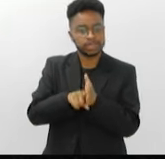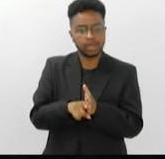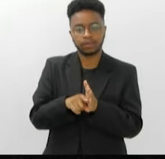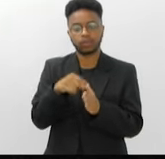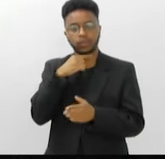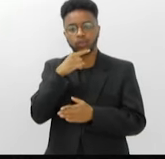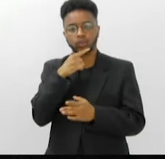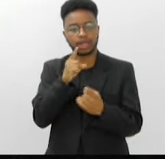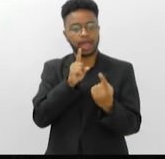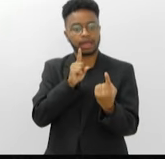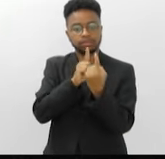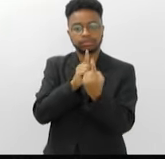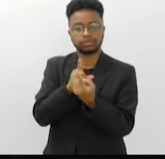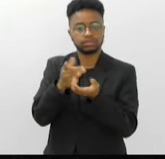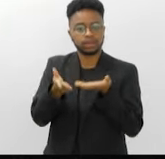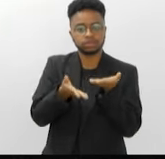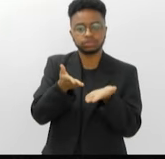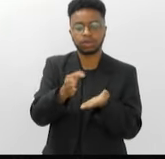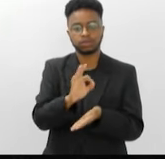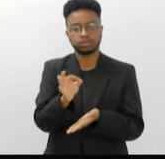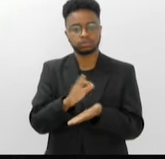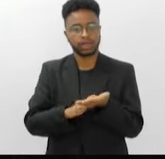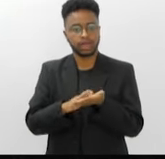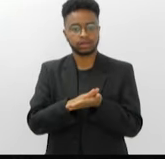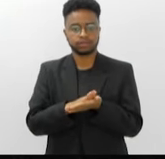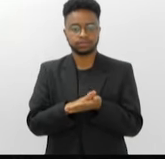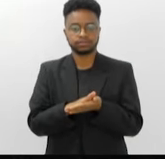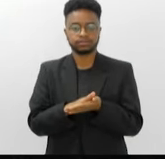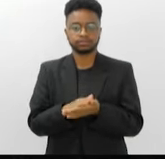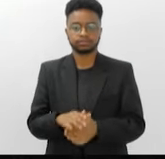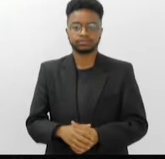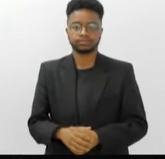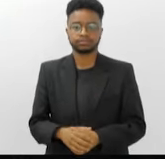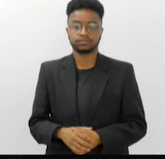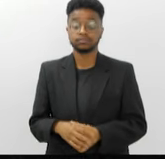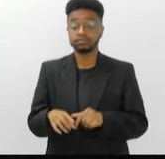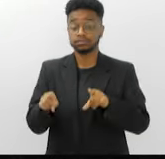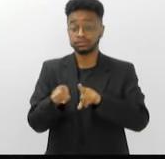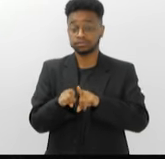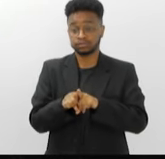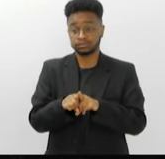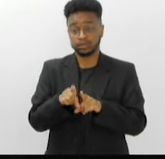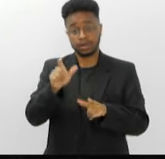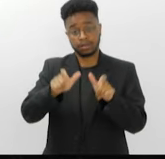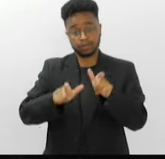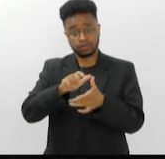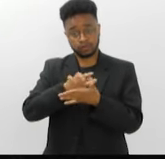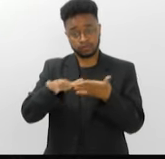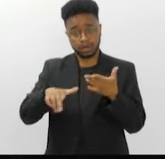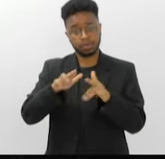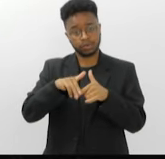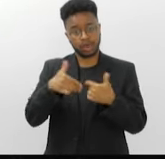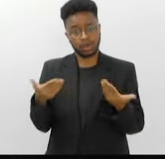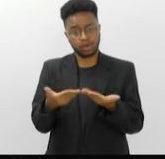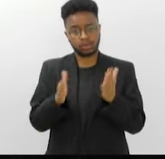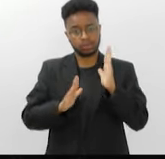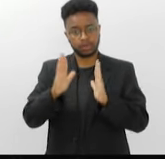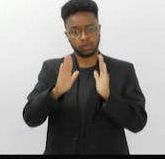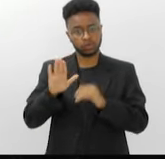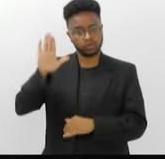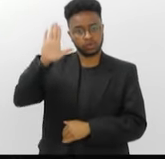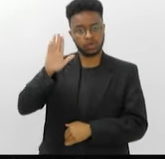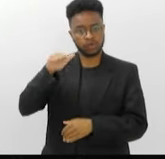fazer consulta. E ainda mais, muitas pessoas, pelo período seu período eleitoral,